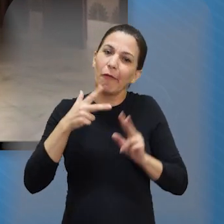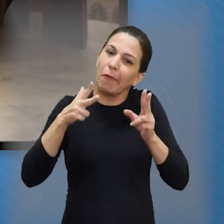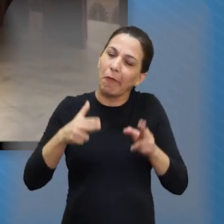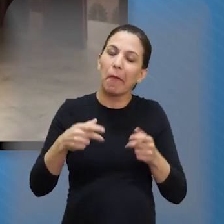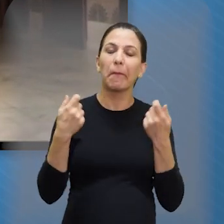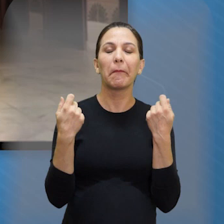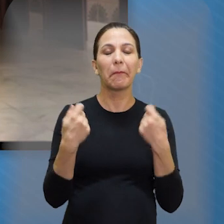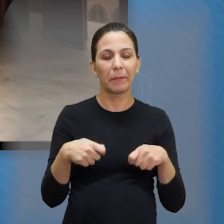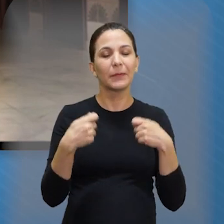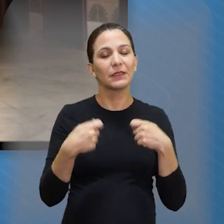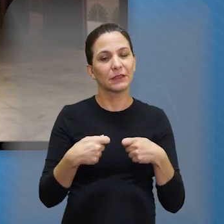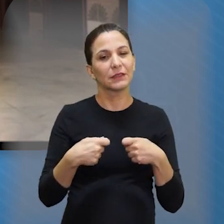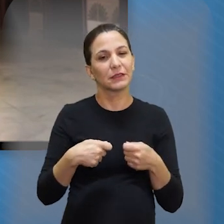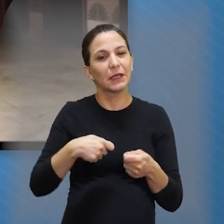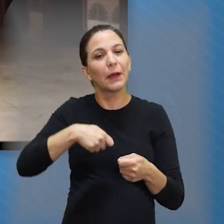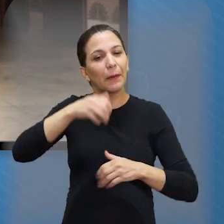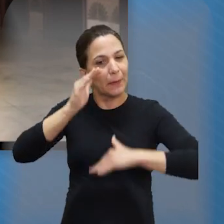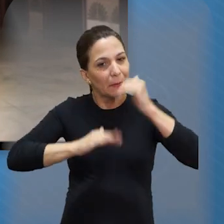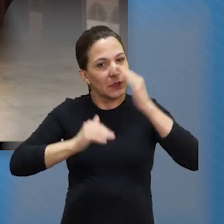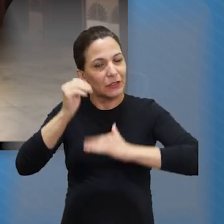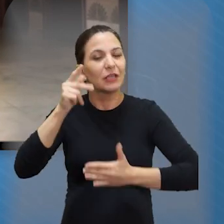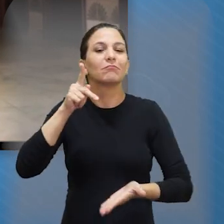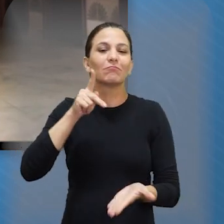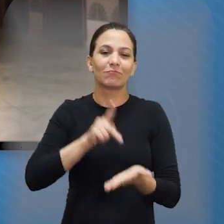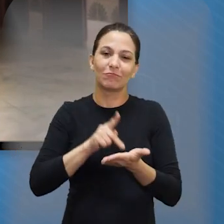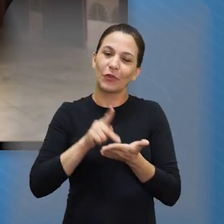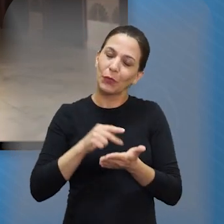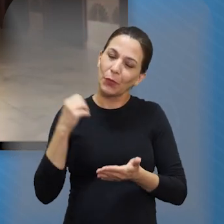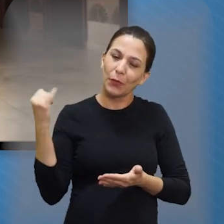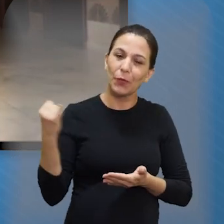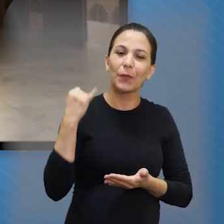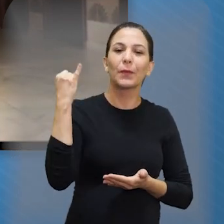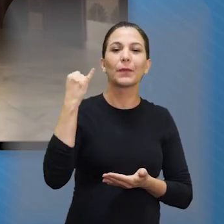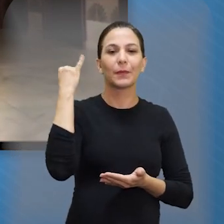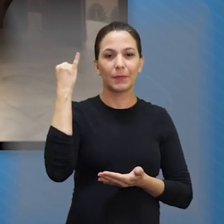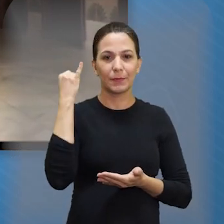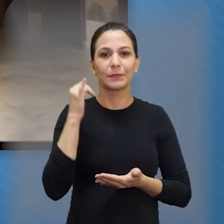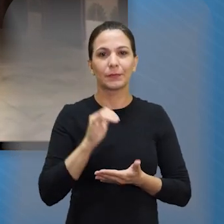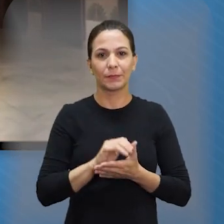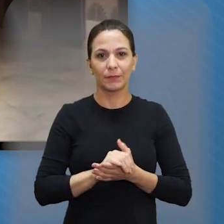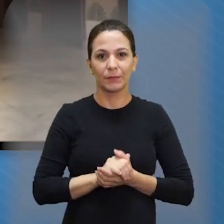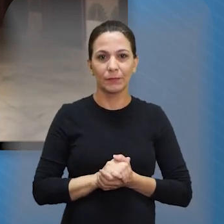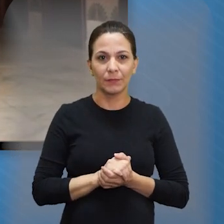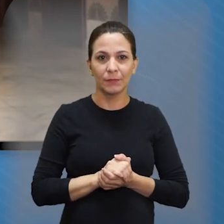precisam de algo psicologicamente,